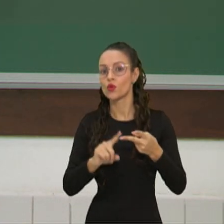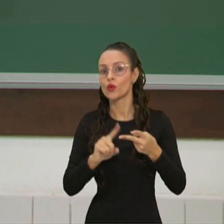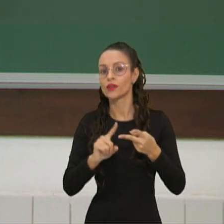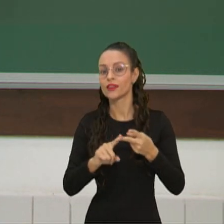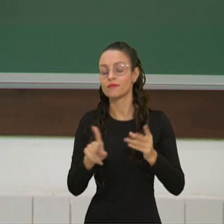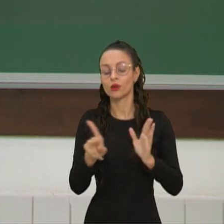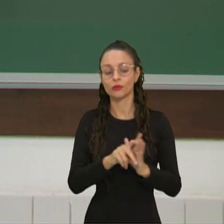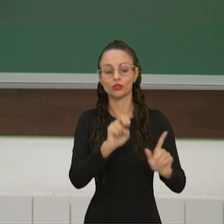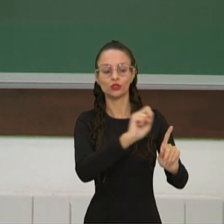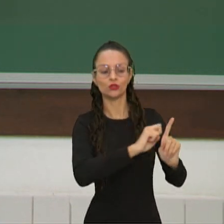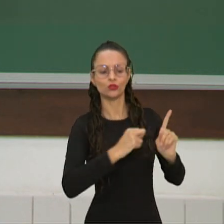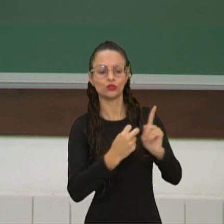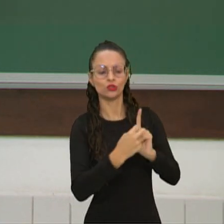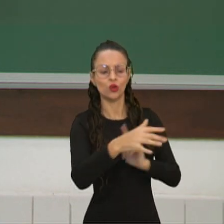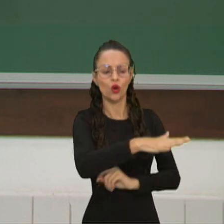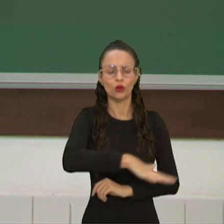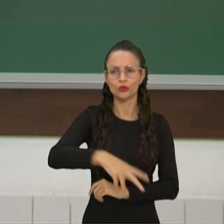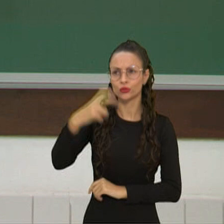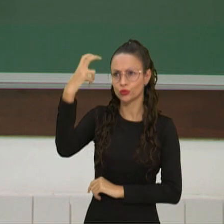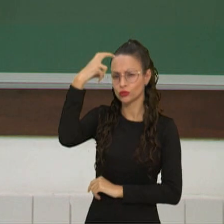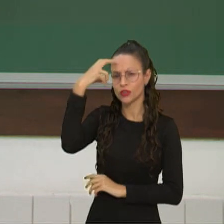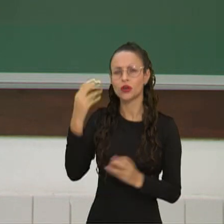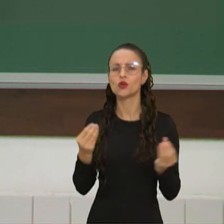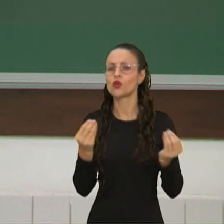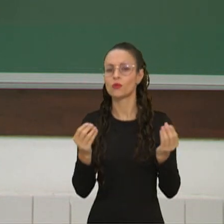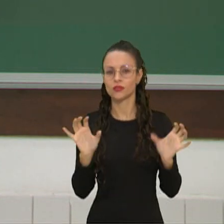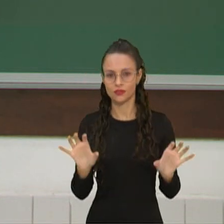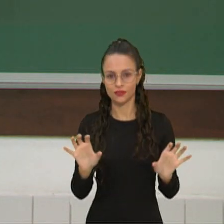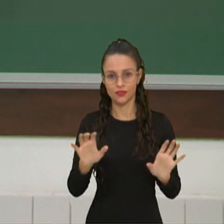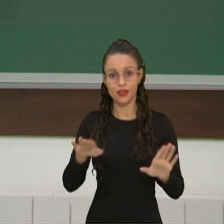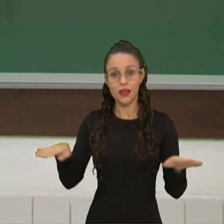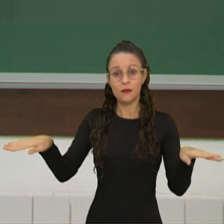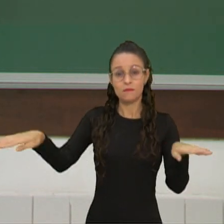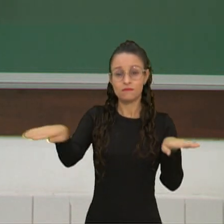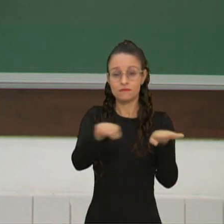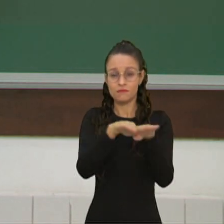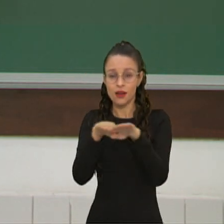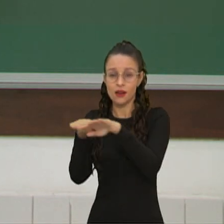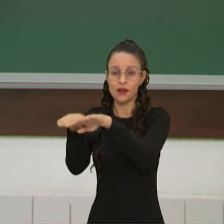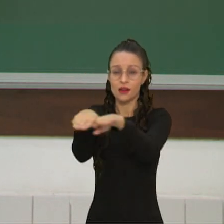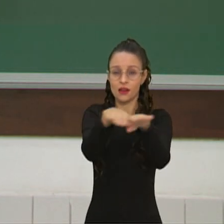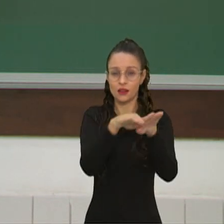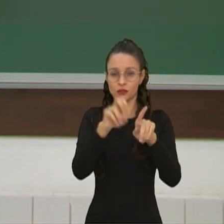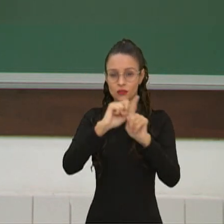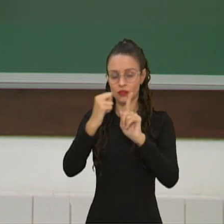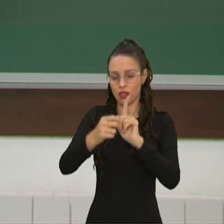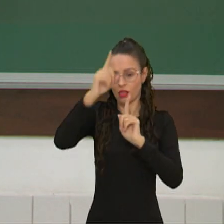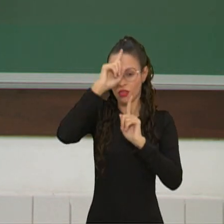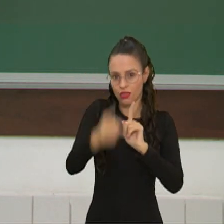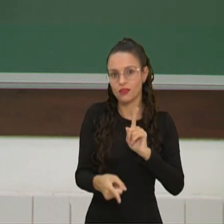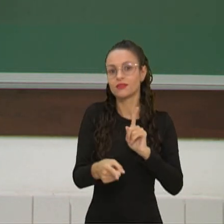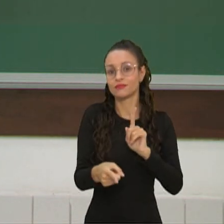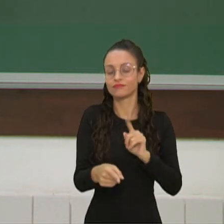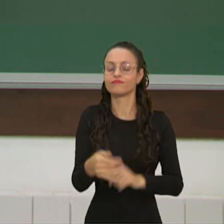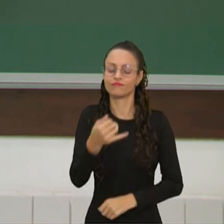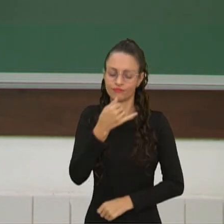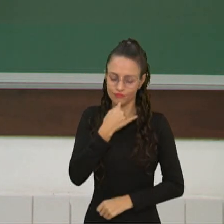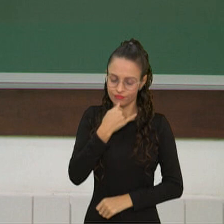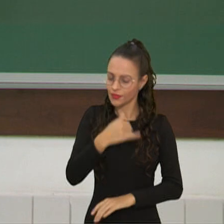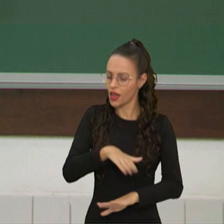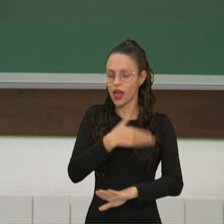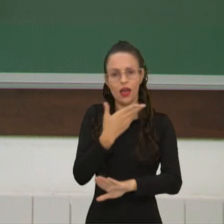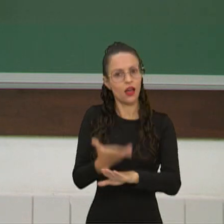socioculturais como assim os padrões que a sociedade impõe infelizmente ainda